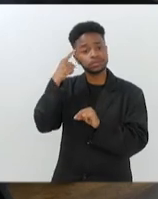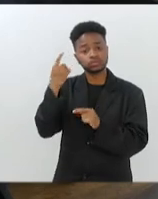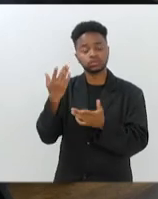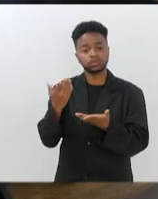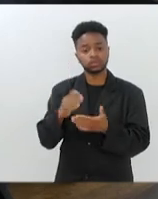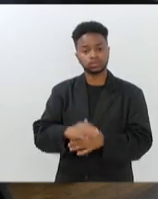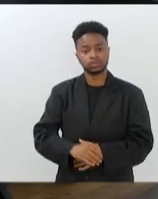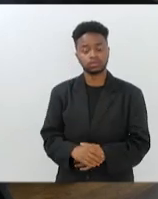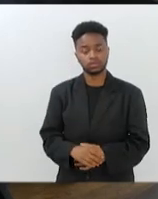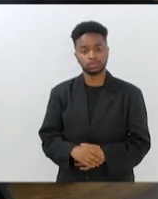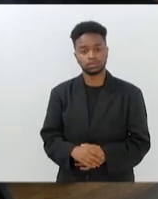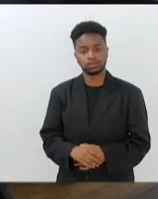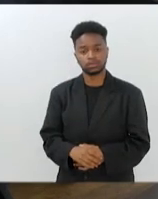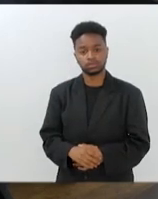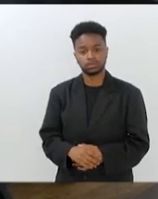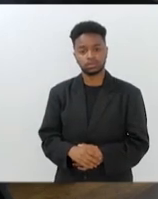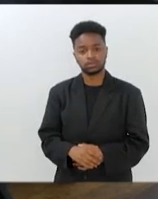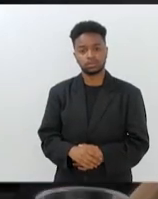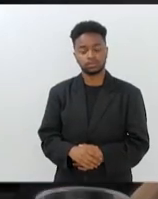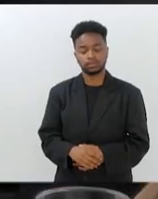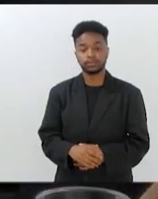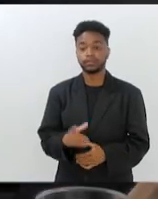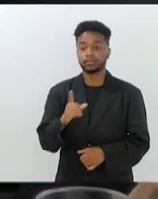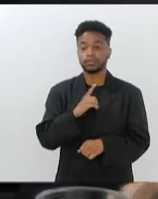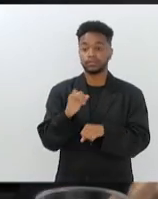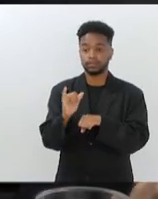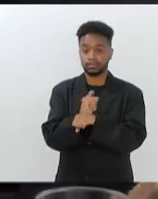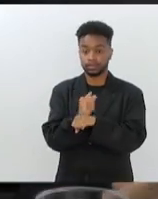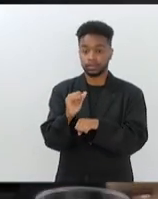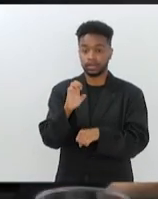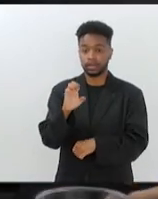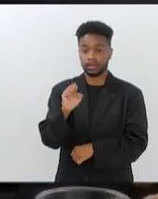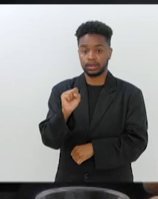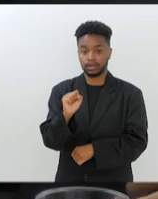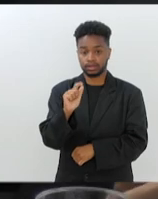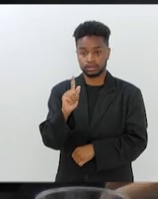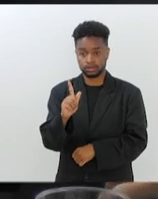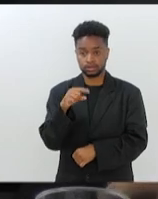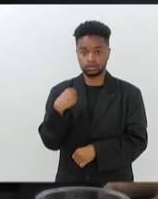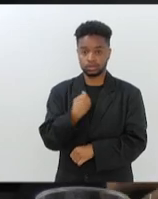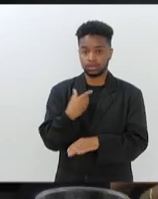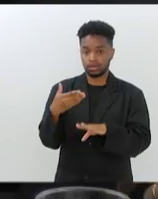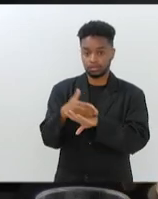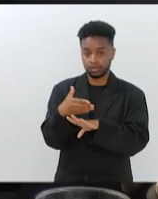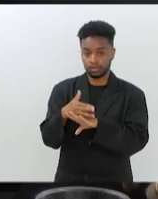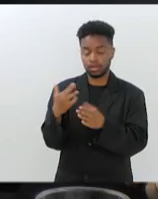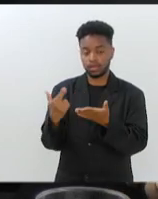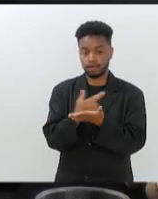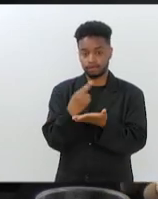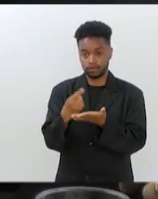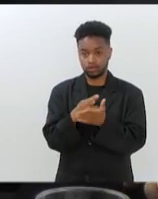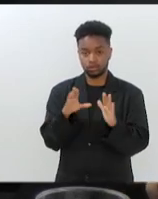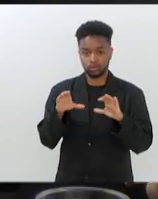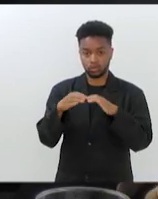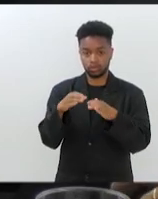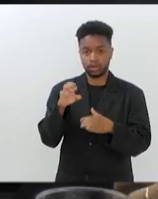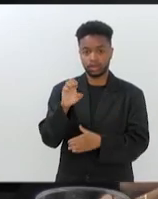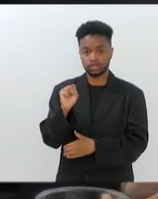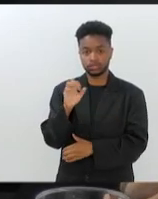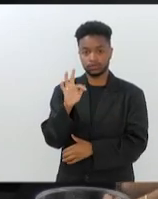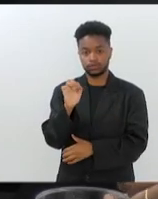isso bom a gente tem a estratégia em esg a gente participa da revista da do grupo